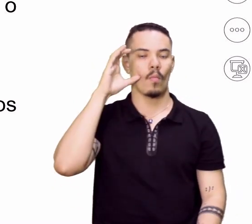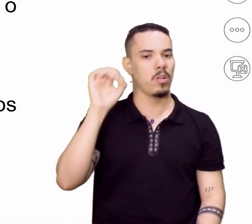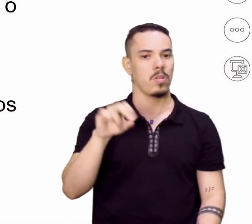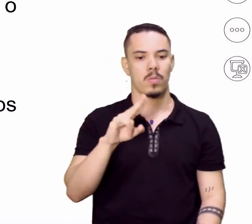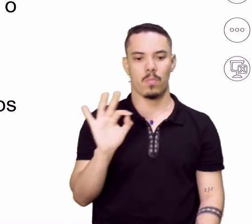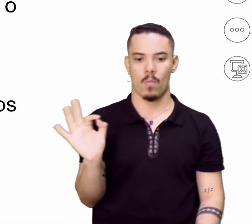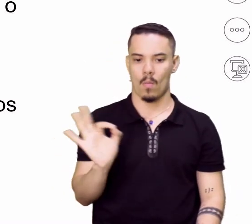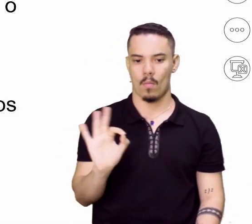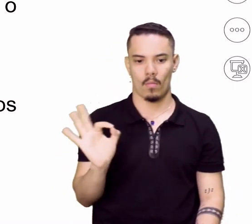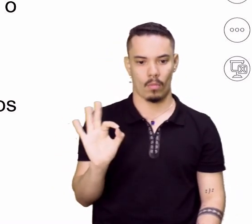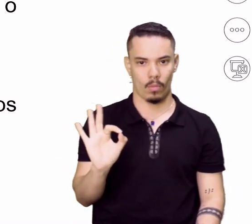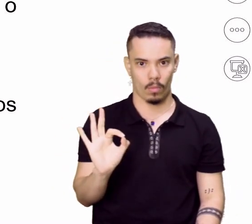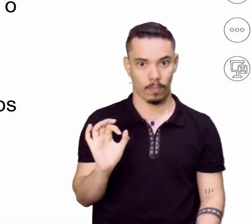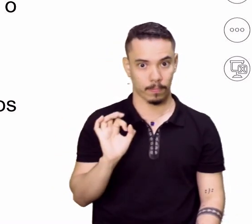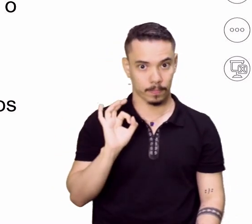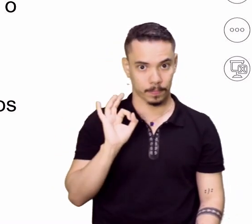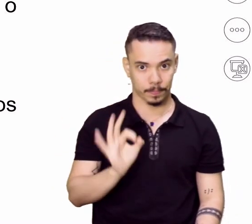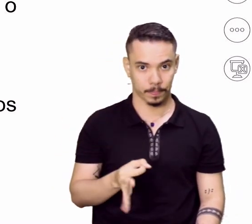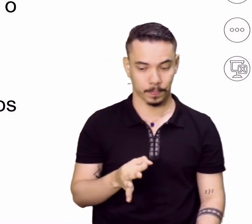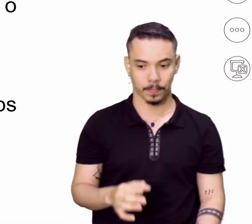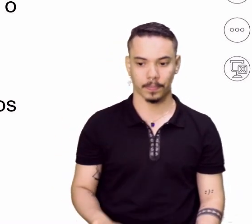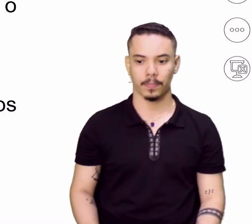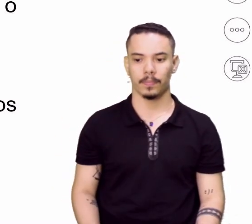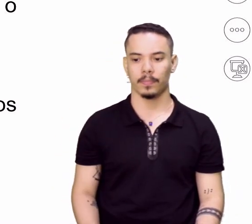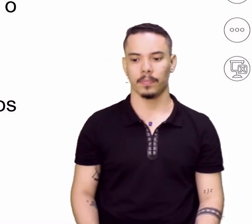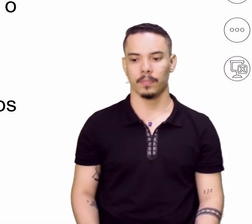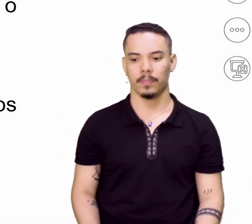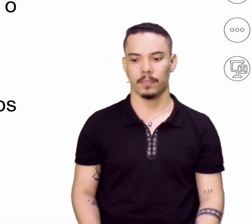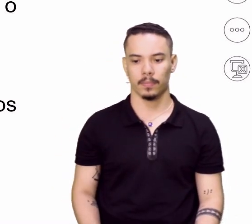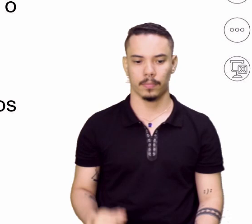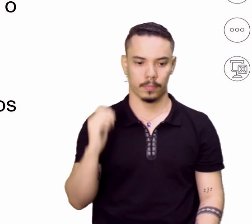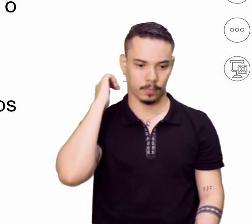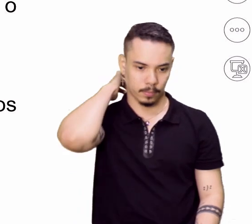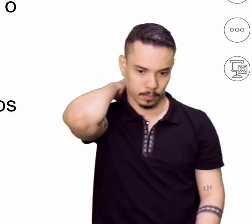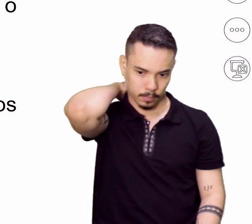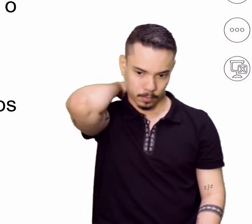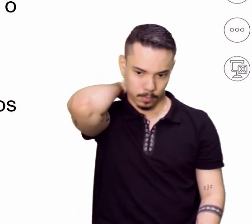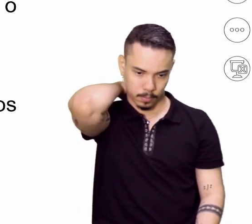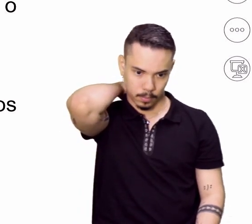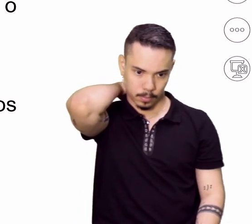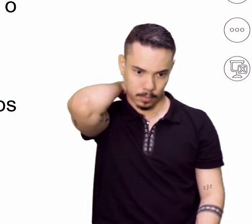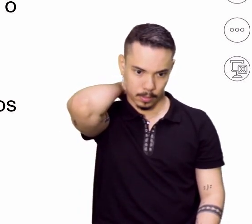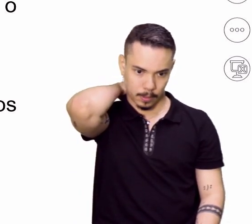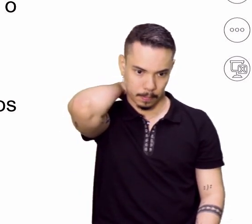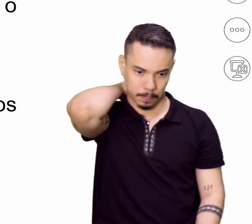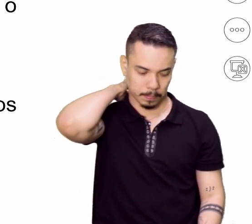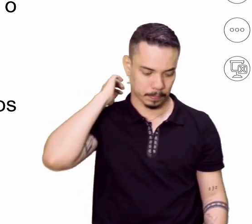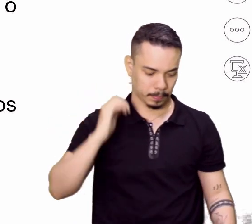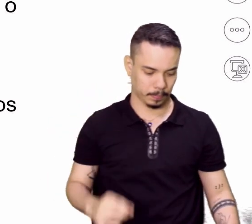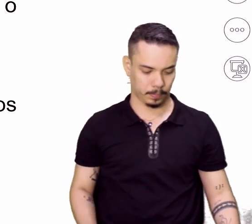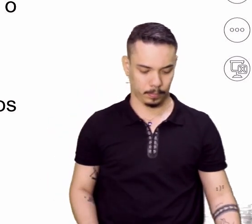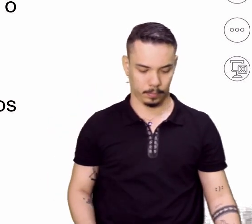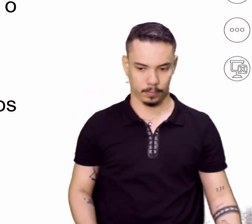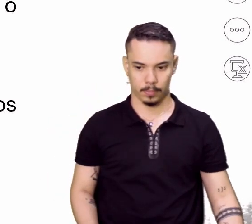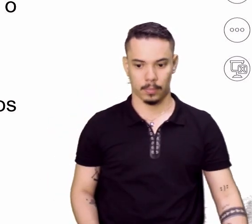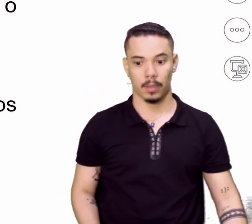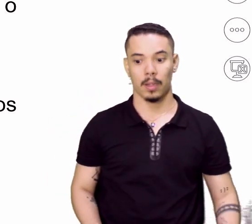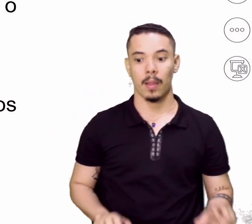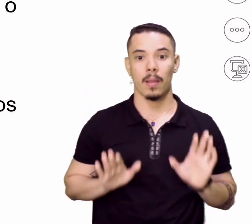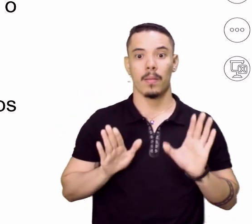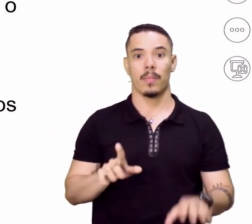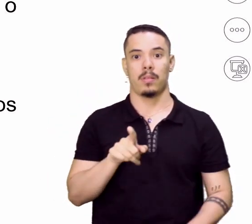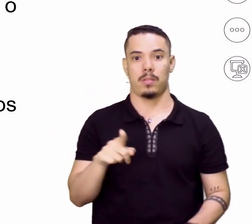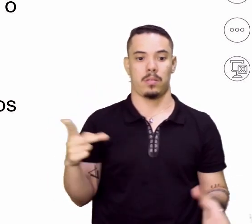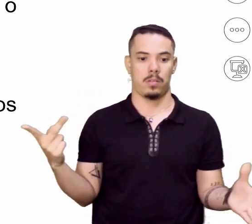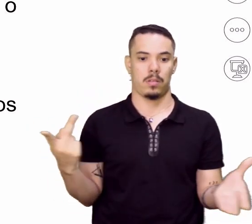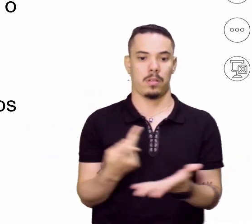entre parênteses. Tudo bem? Mas isso só acontece se ele for o objeto da